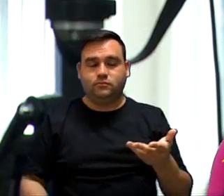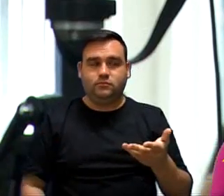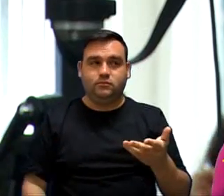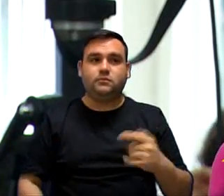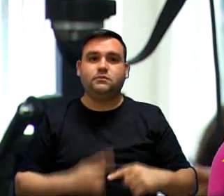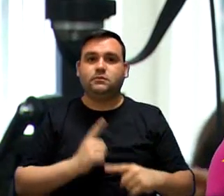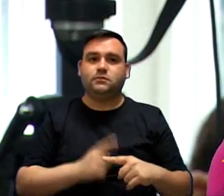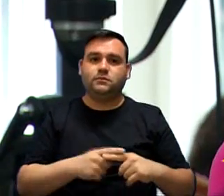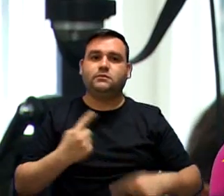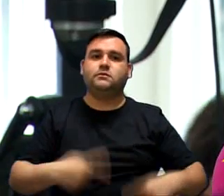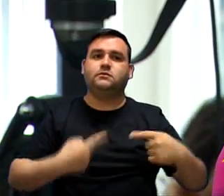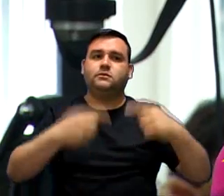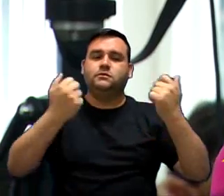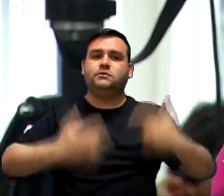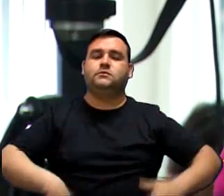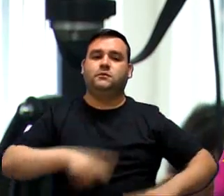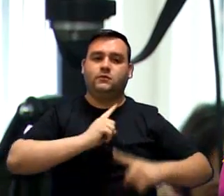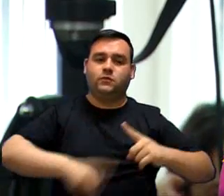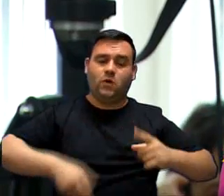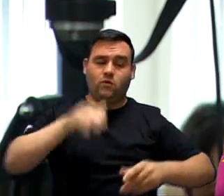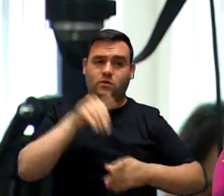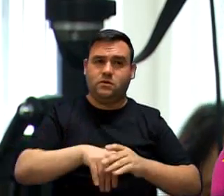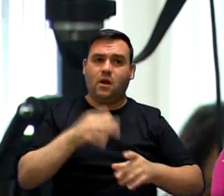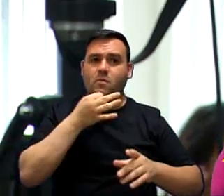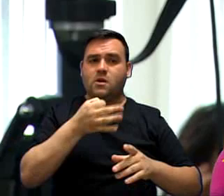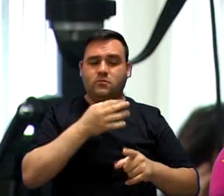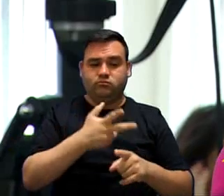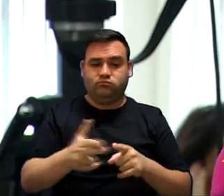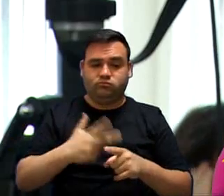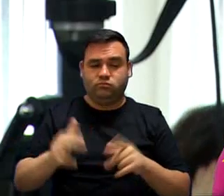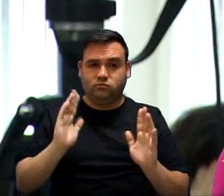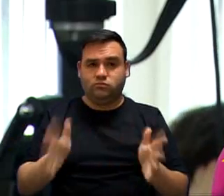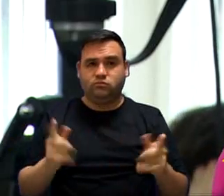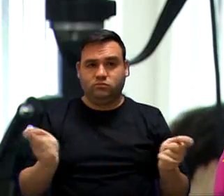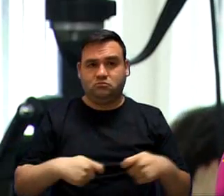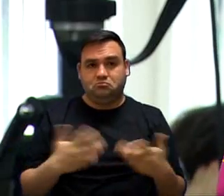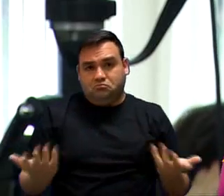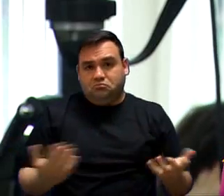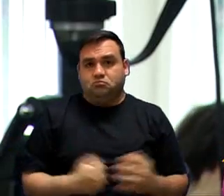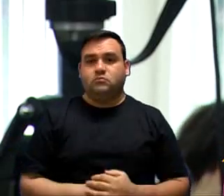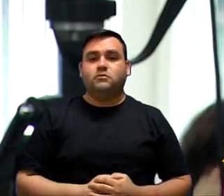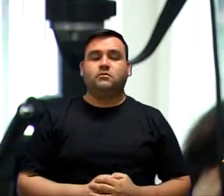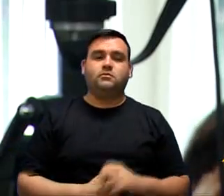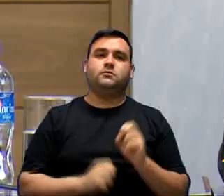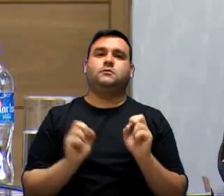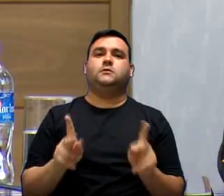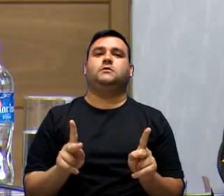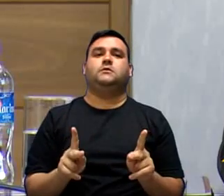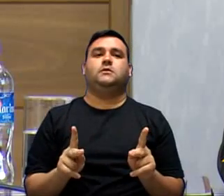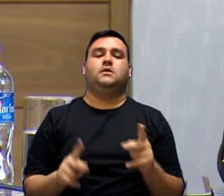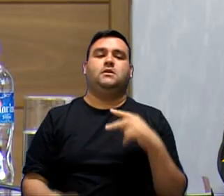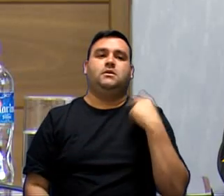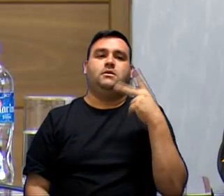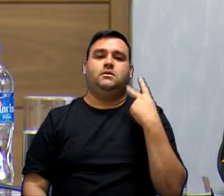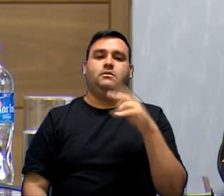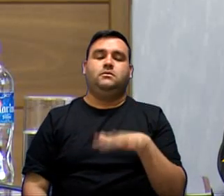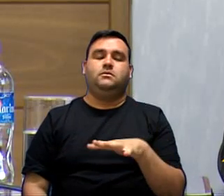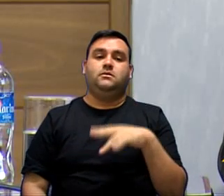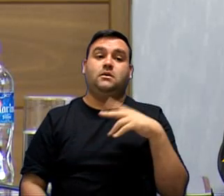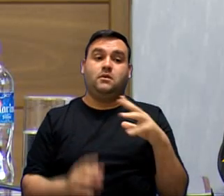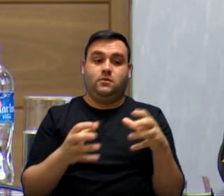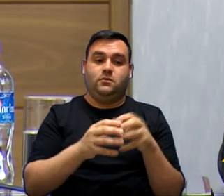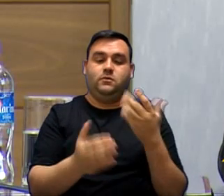para discutirmos o veto, já votar, derrubar o veto, né? Ok, vereadora. E daí a comissão